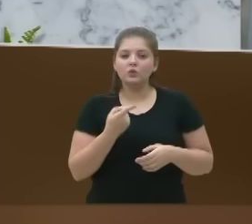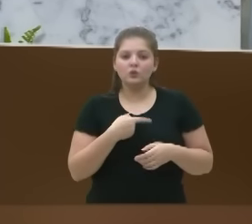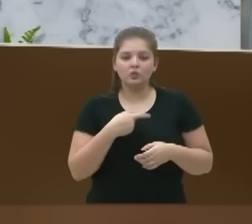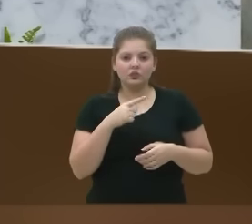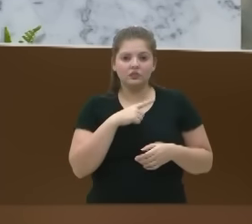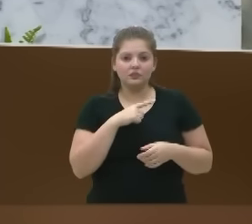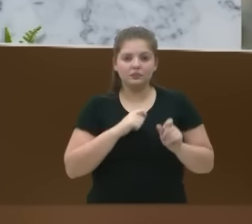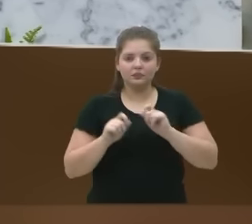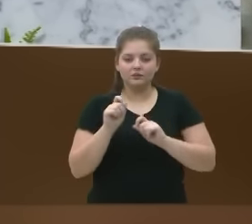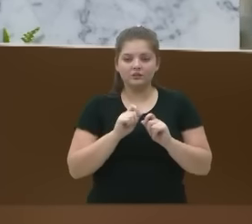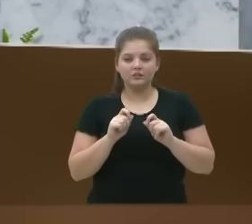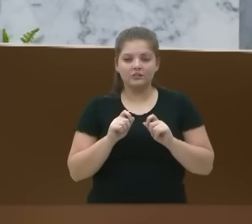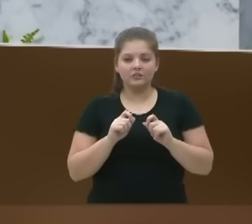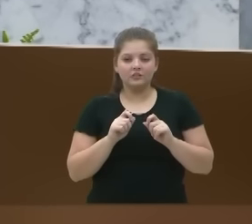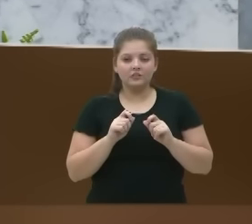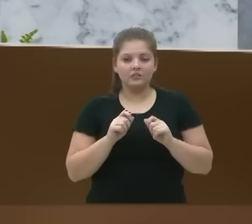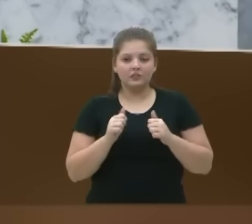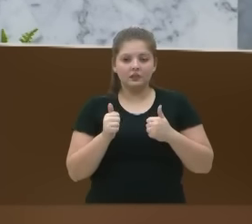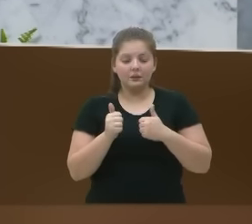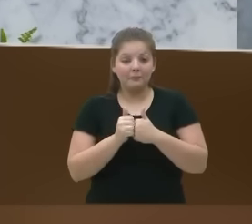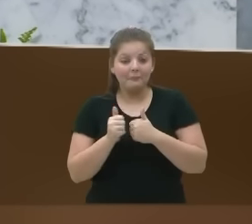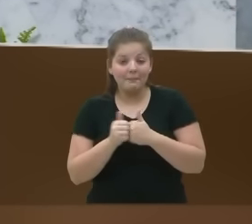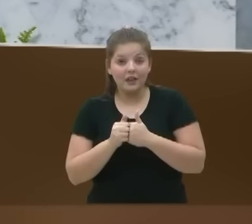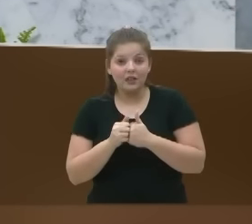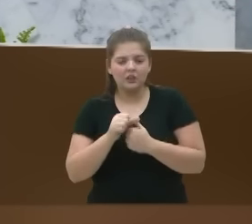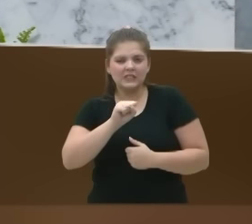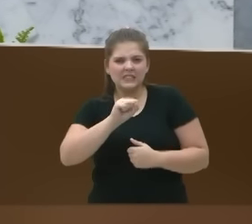que é perto de Salvador,